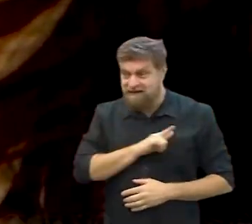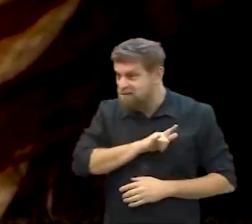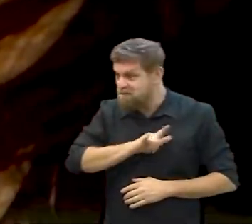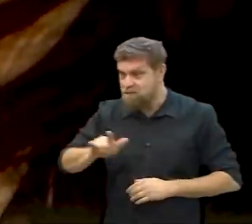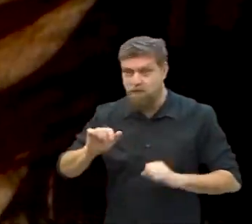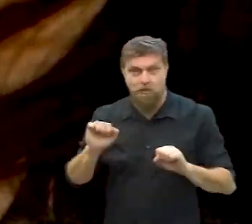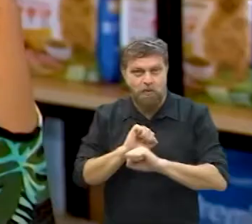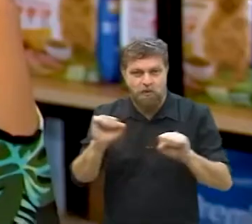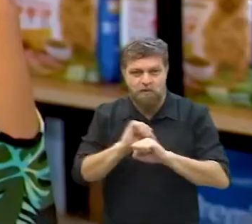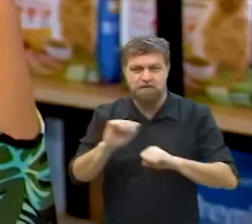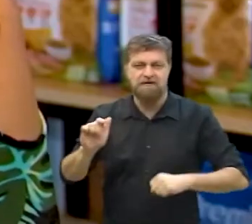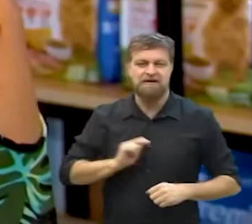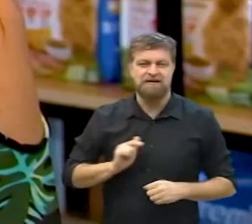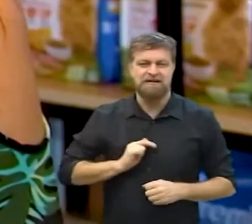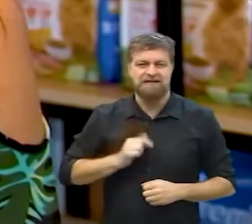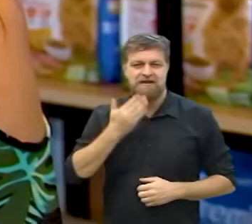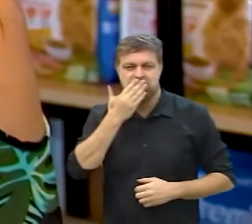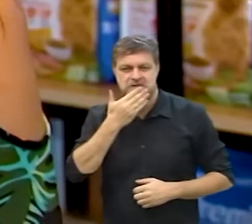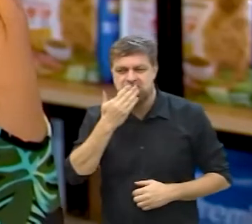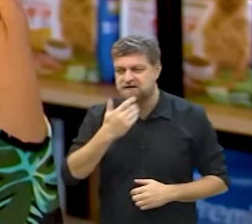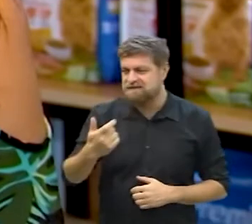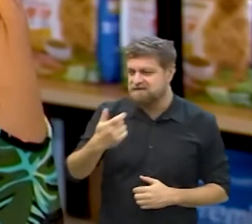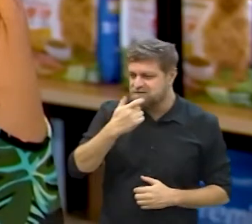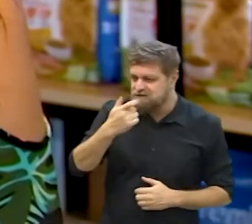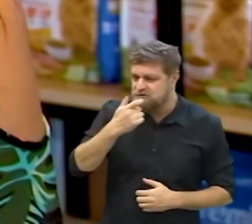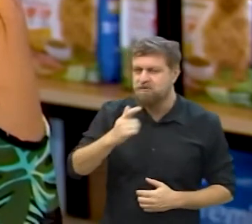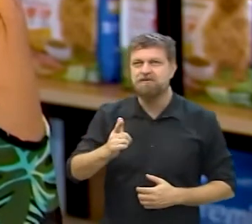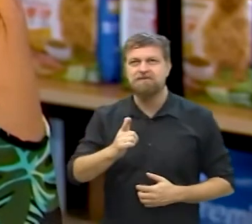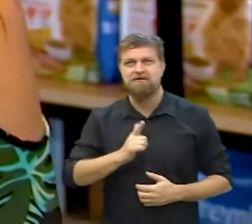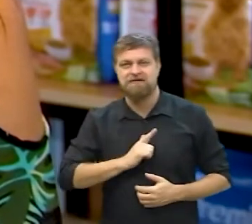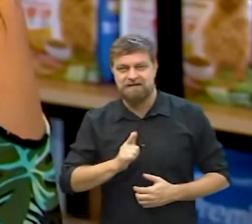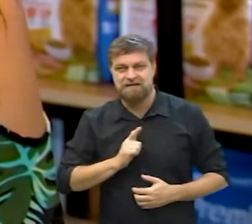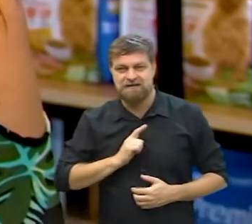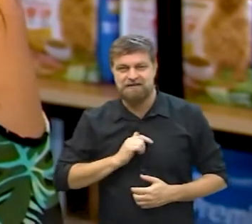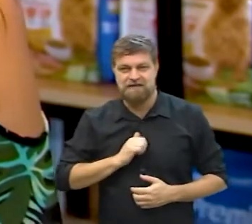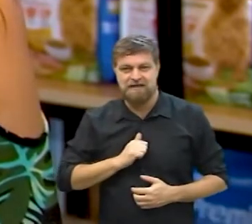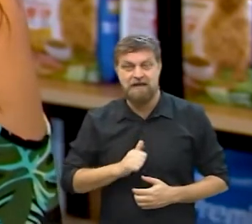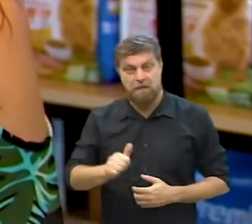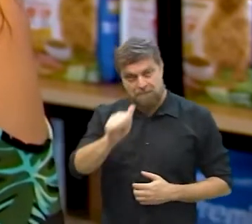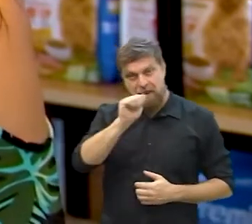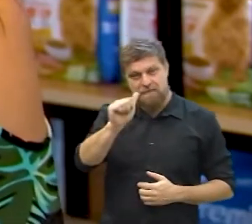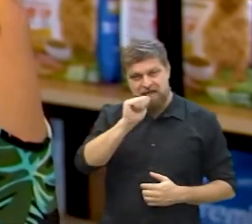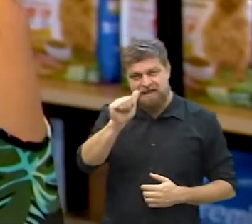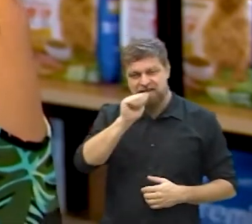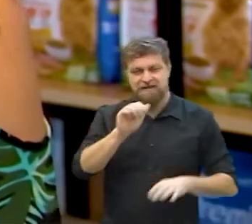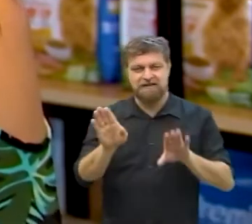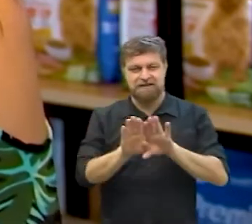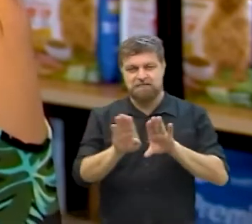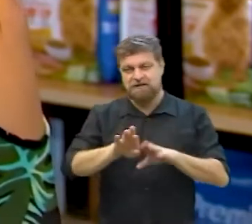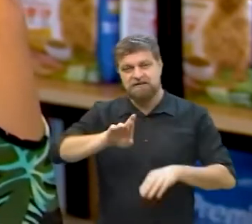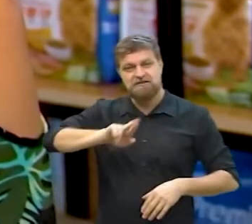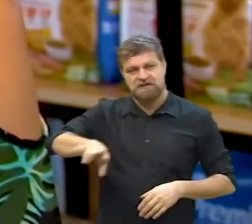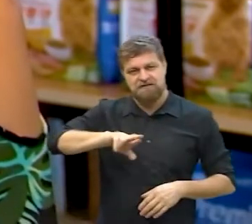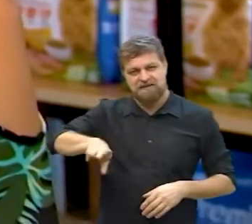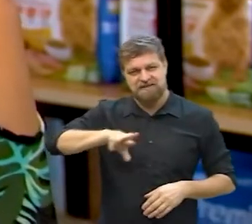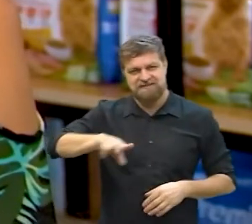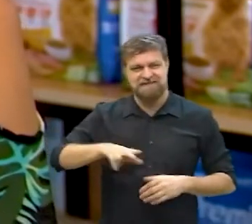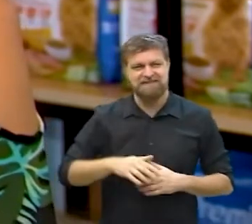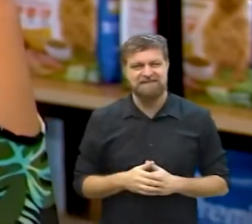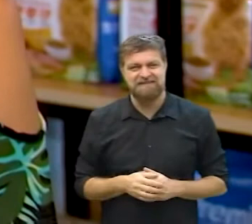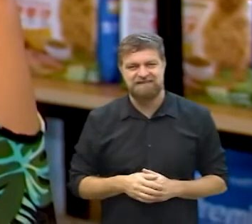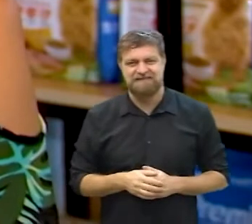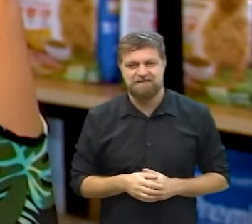dúvida. Ele amou. Tem doce, tem biscoitos, tem até bebida para eles. Então esse é